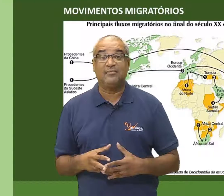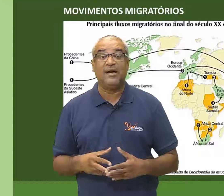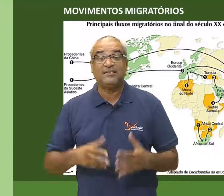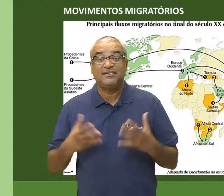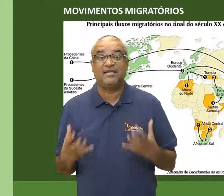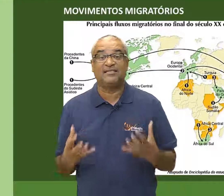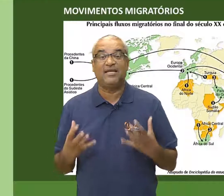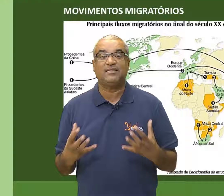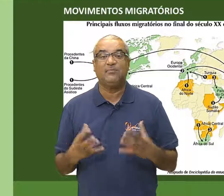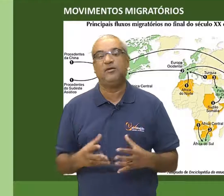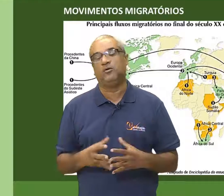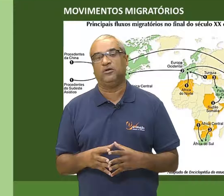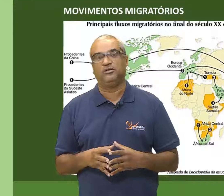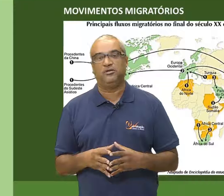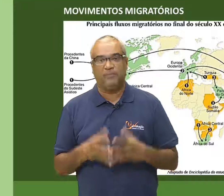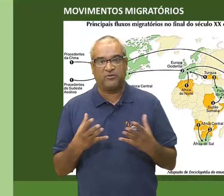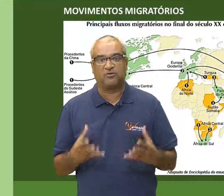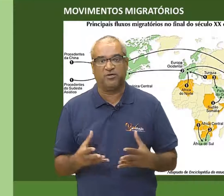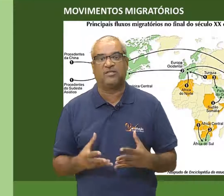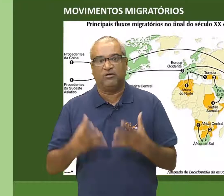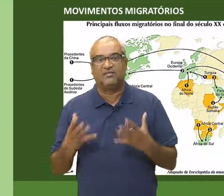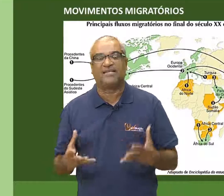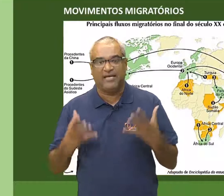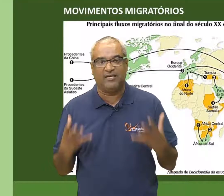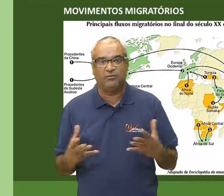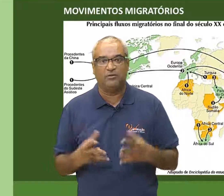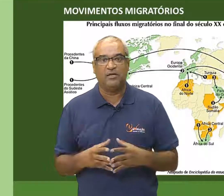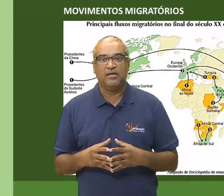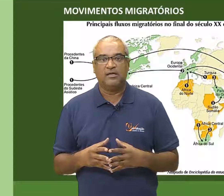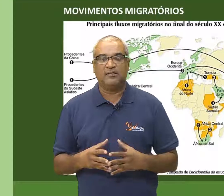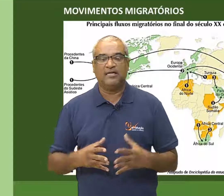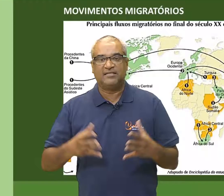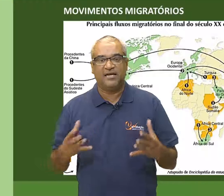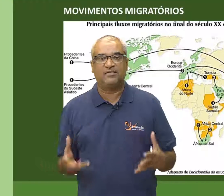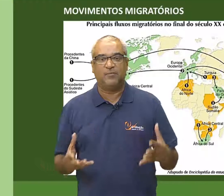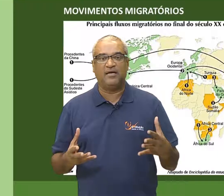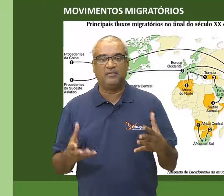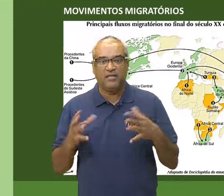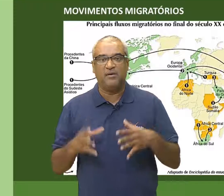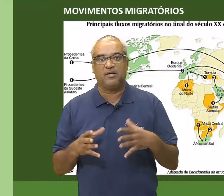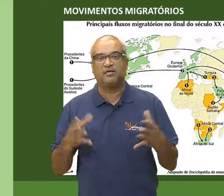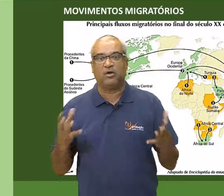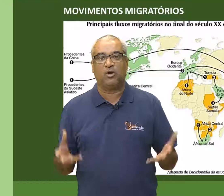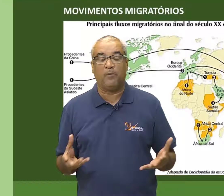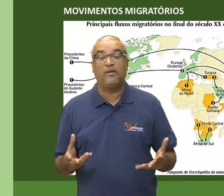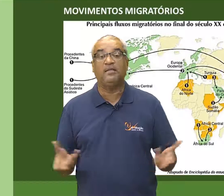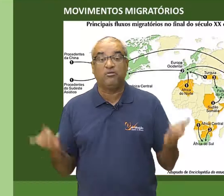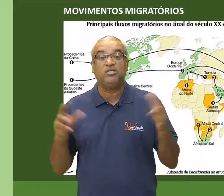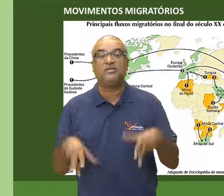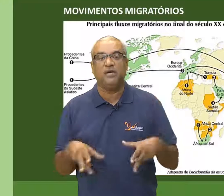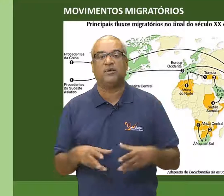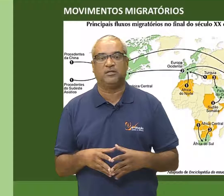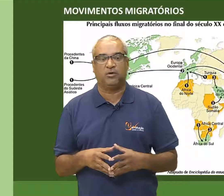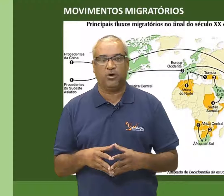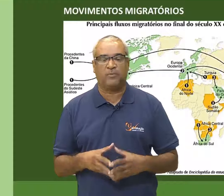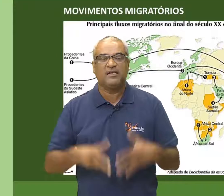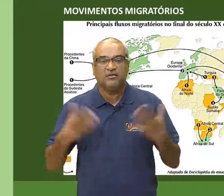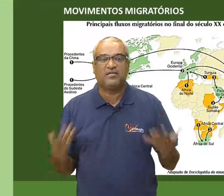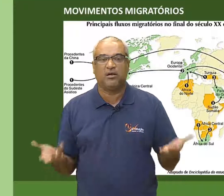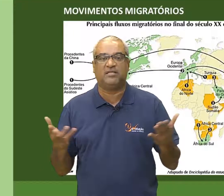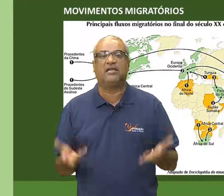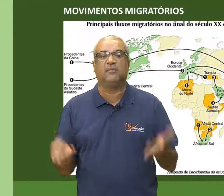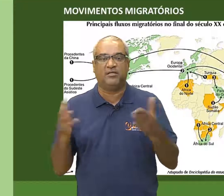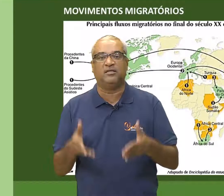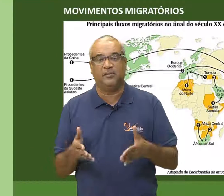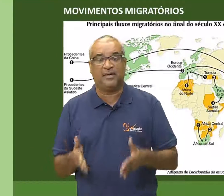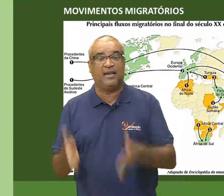Acredita-se que mais de 70 milhões de pessoas teriam saído das áreas mais dinâmicas da Europa e não dinâmicas da Europa. Quais